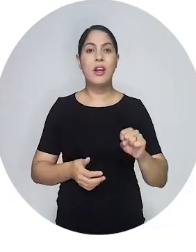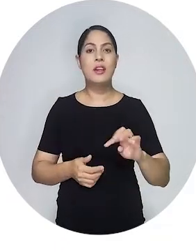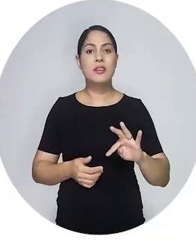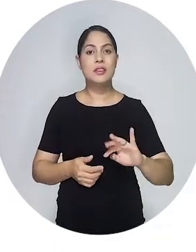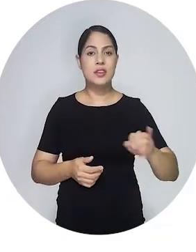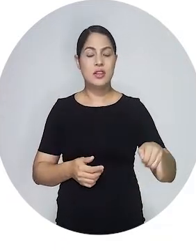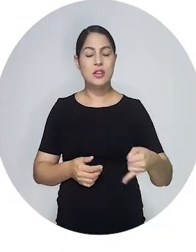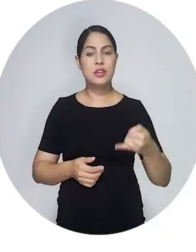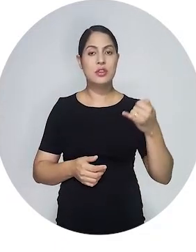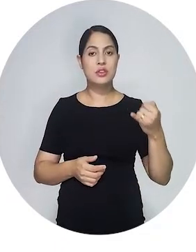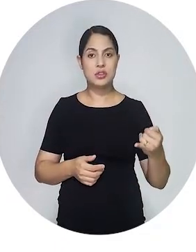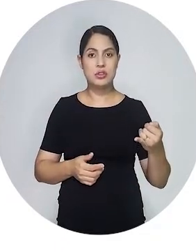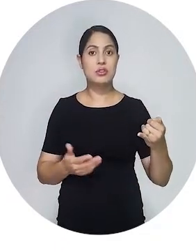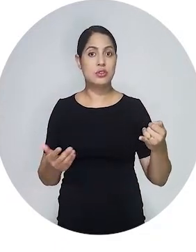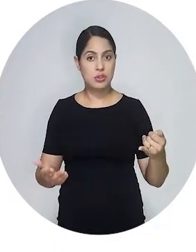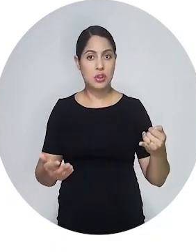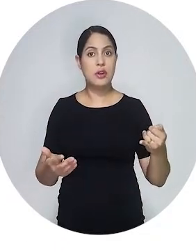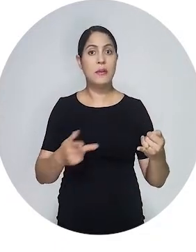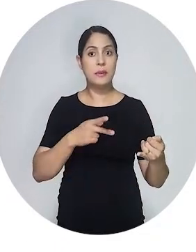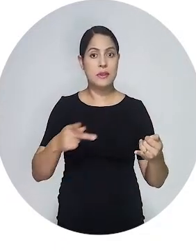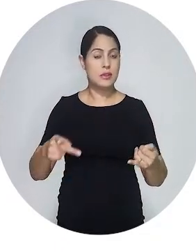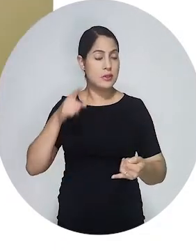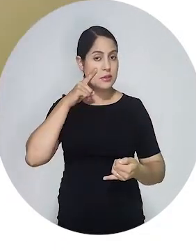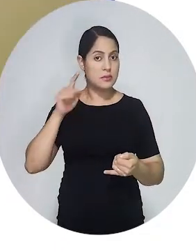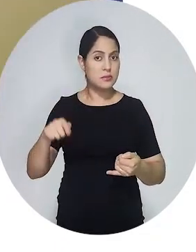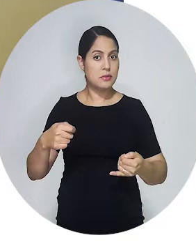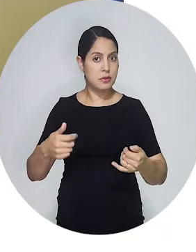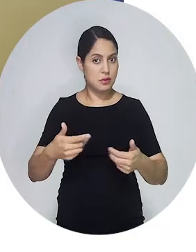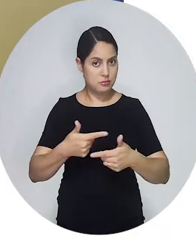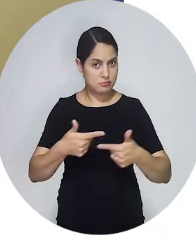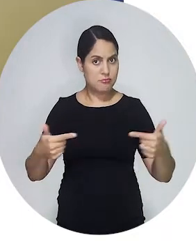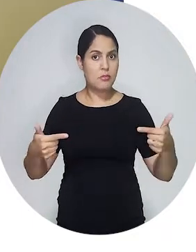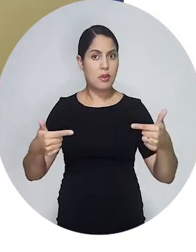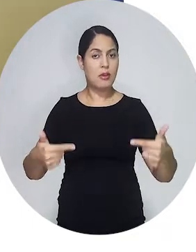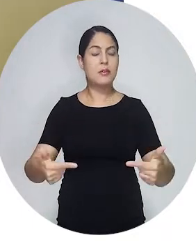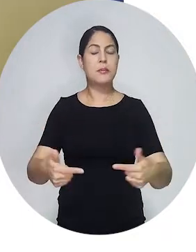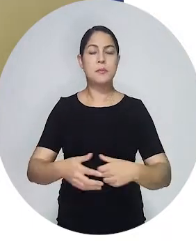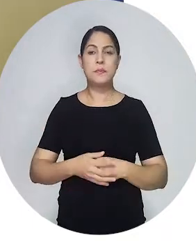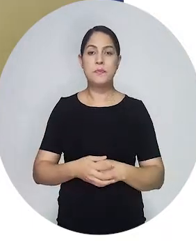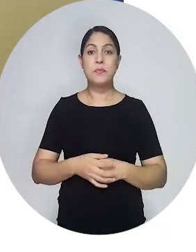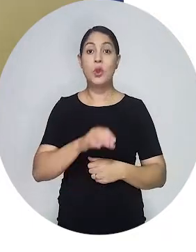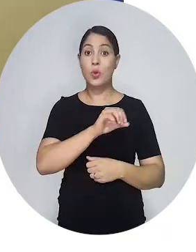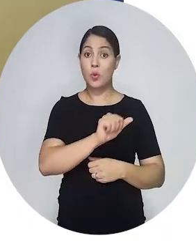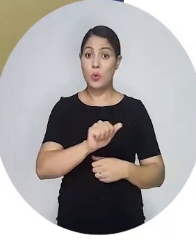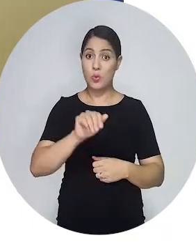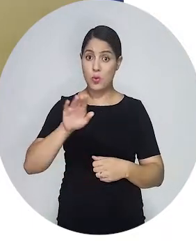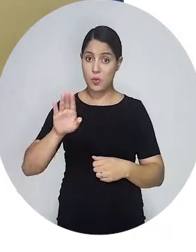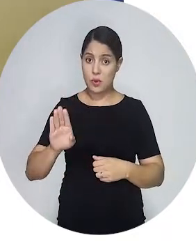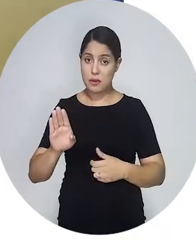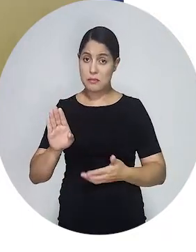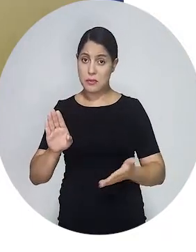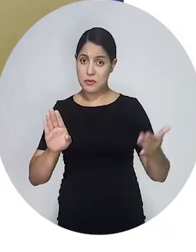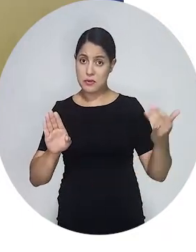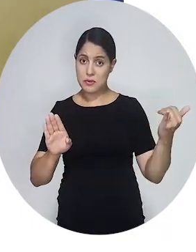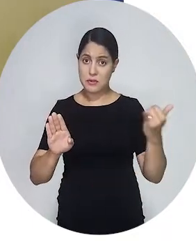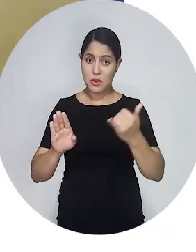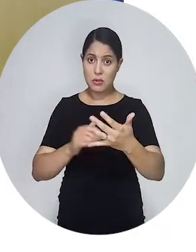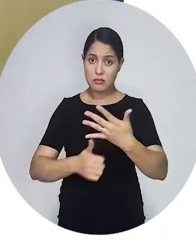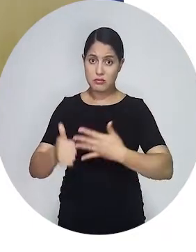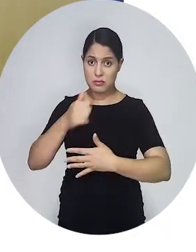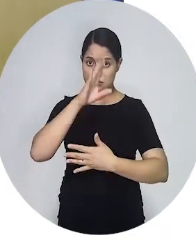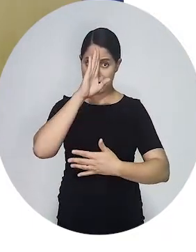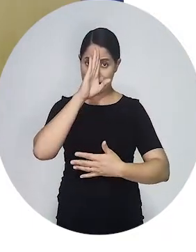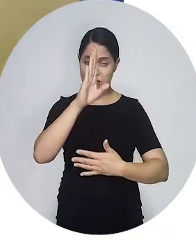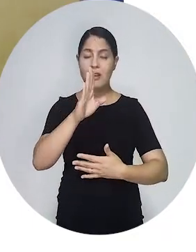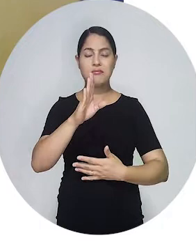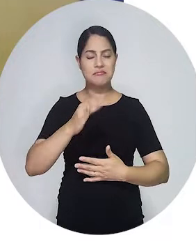Beto Simonetti ao ministro do STJ. Segundo o presidente da OAB Nacional, abre aspas, a iniciativa de Vossa Excelência é recebida